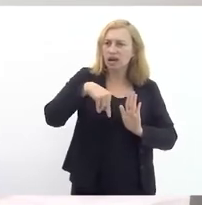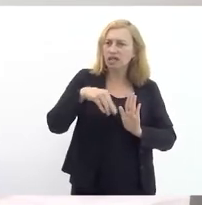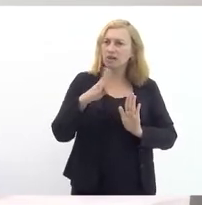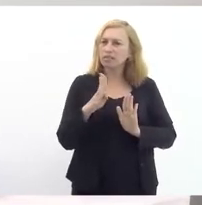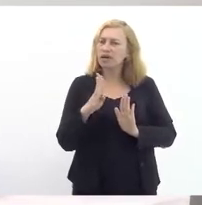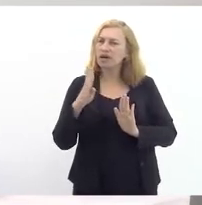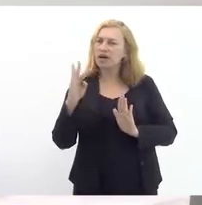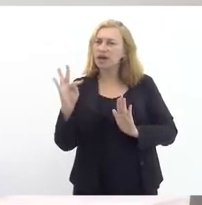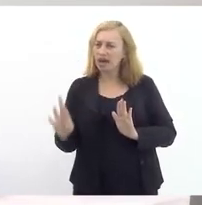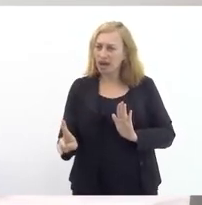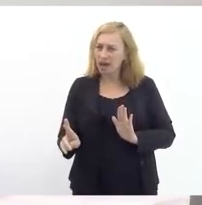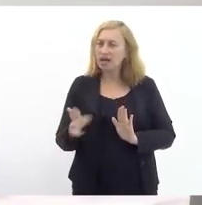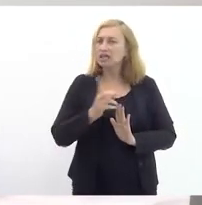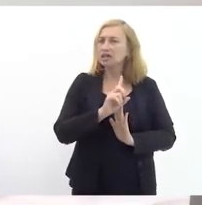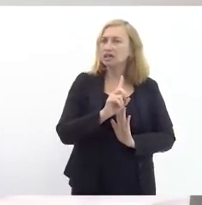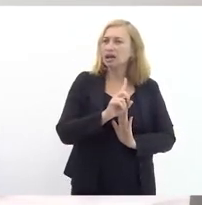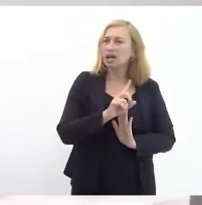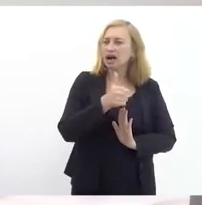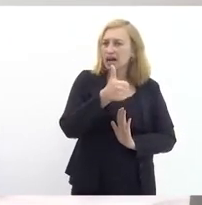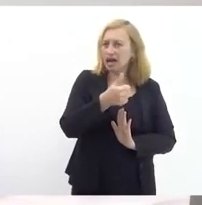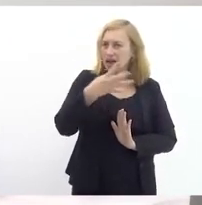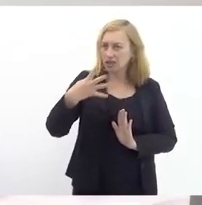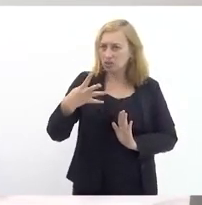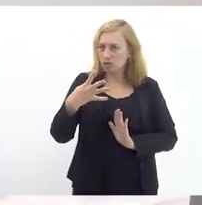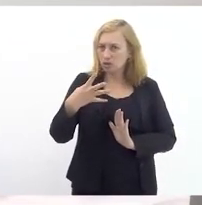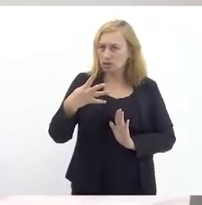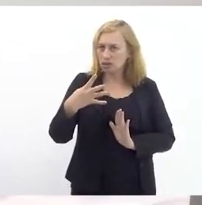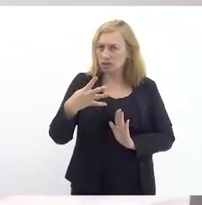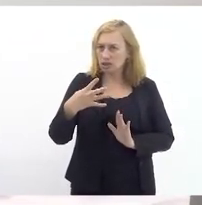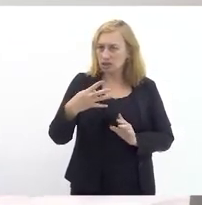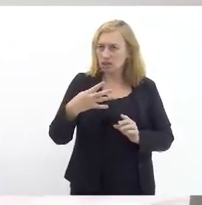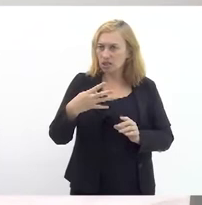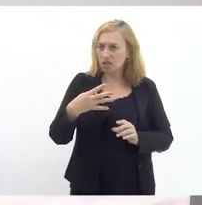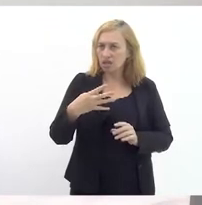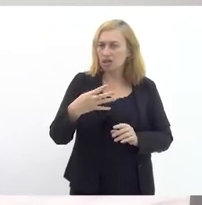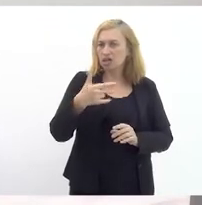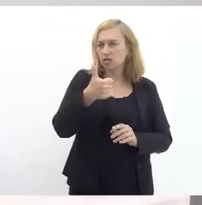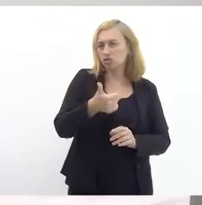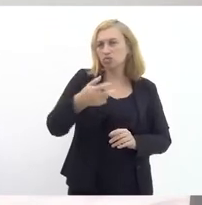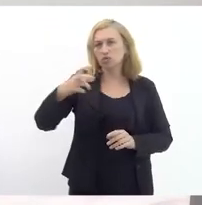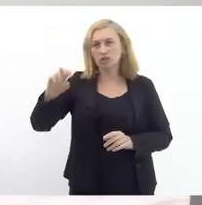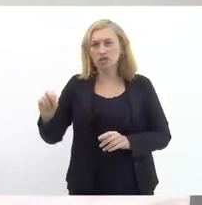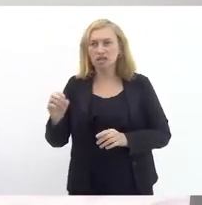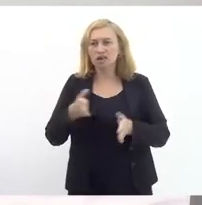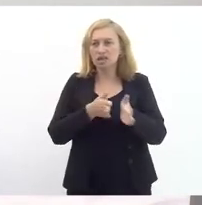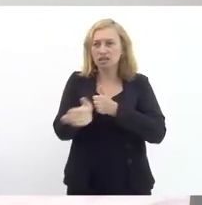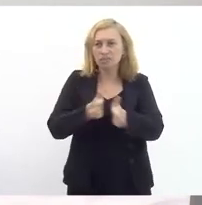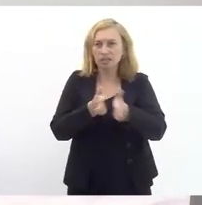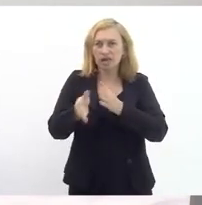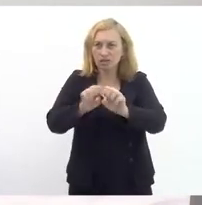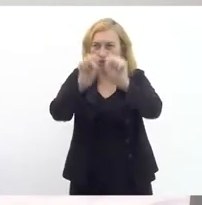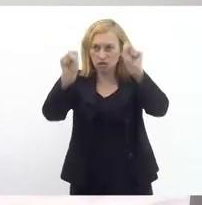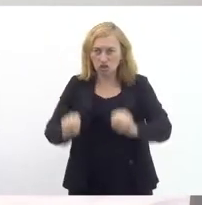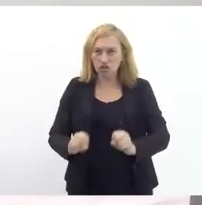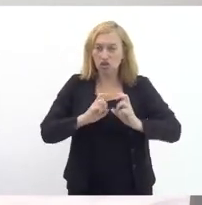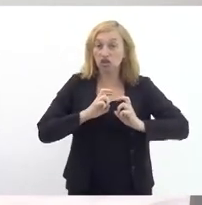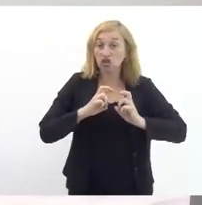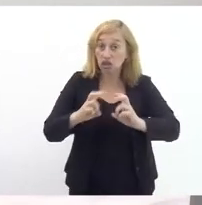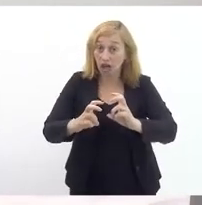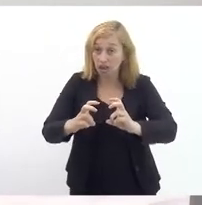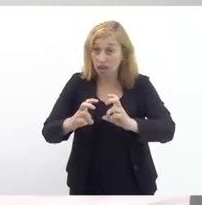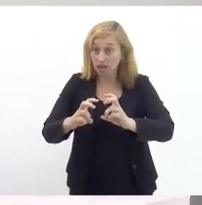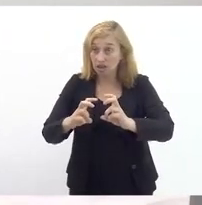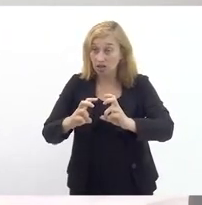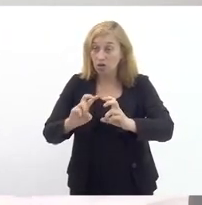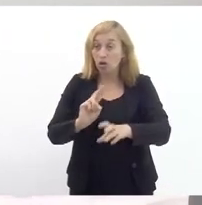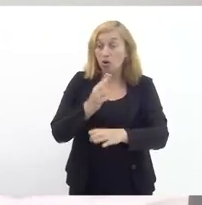a 1421, que é de 2005, que trata da acessibilidade no sistema de trem urbano